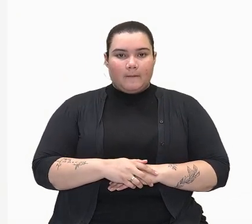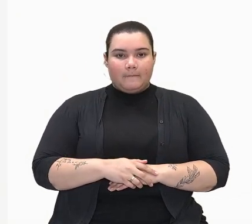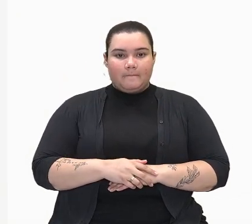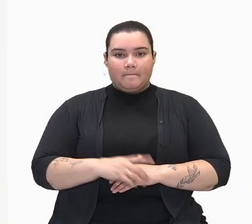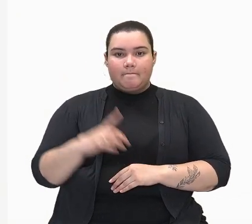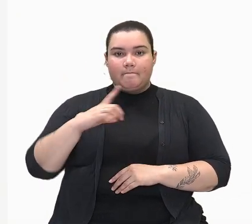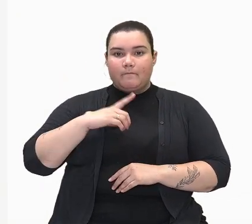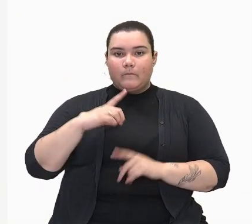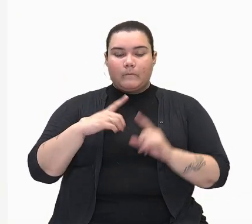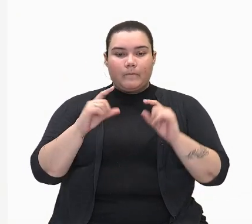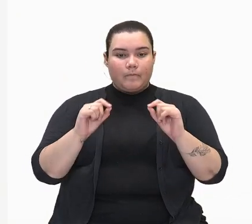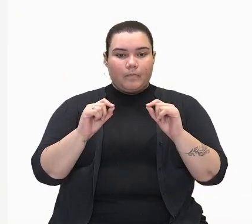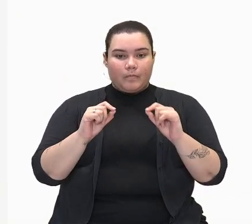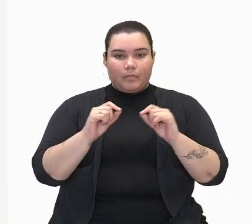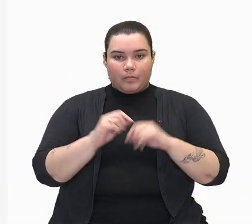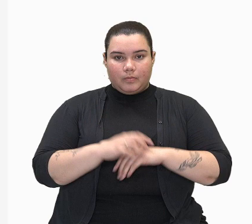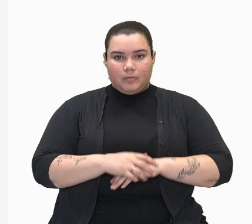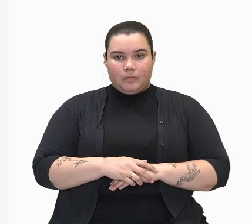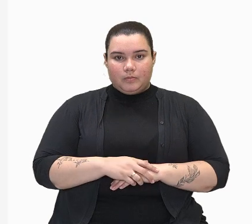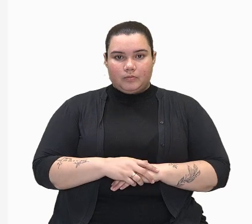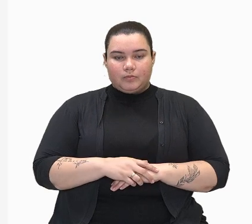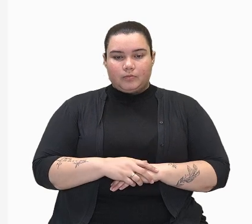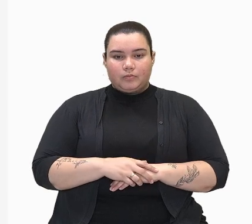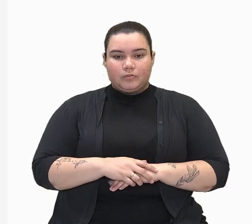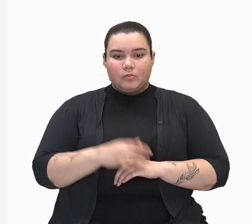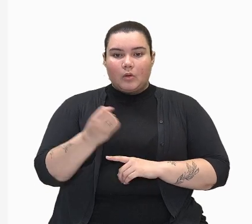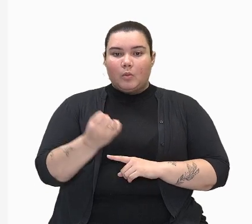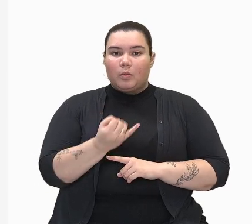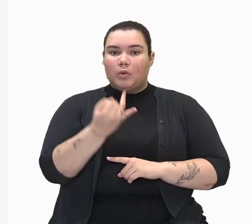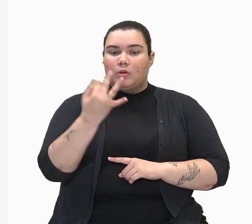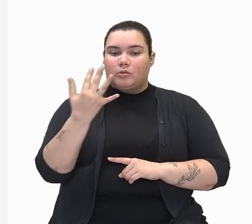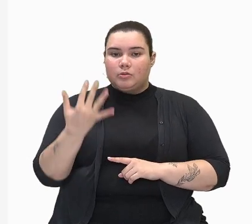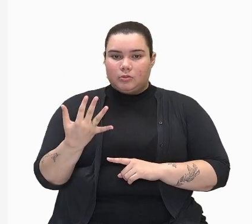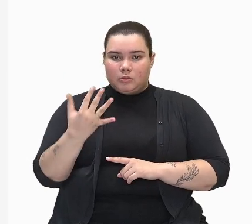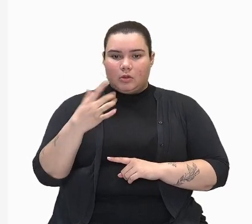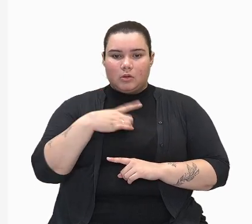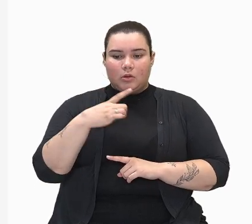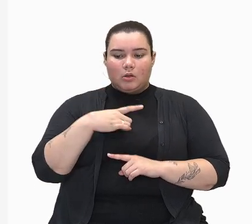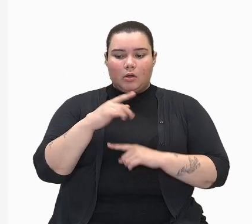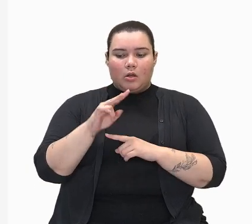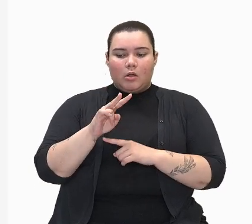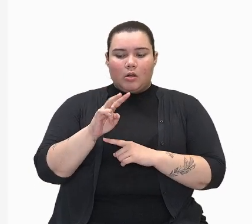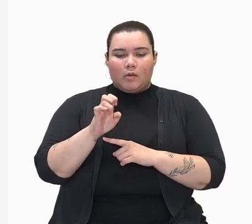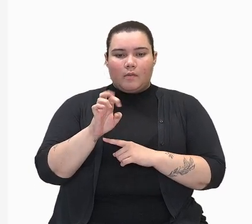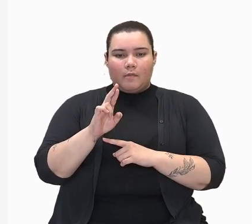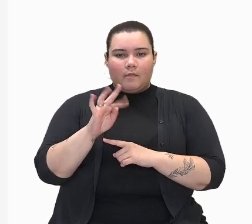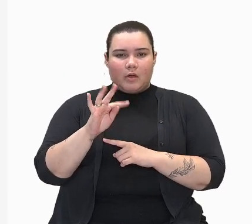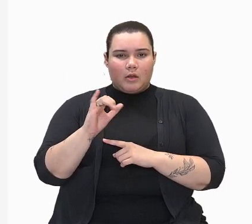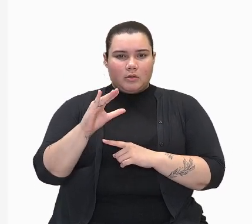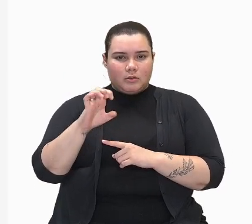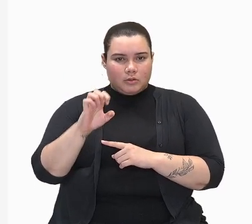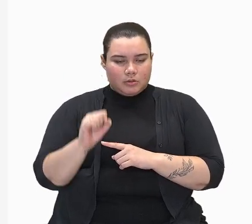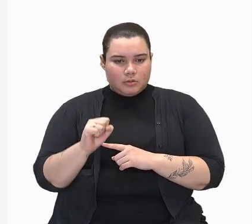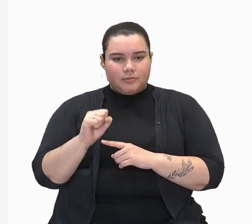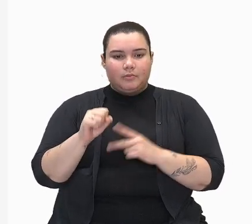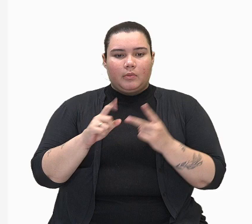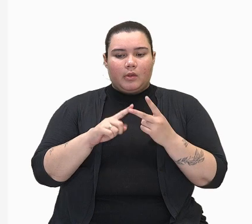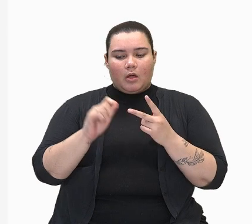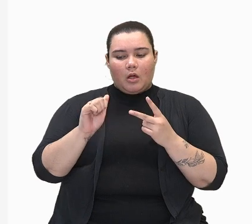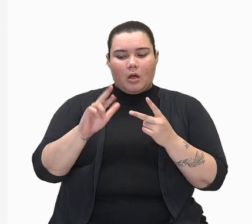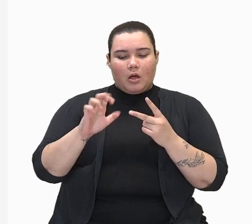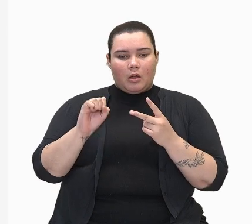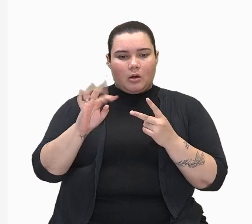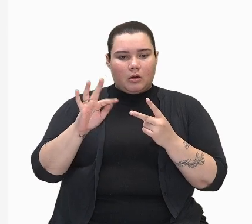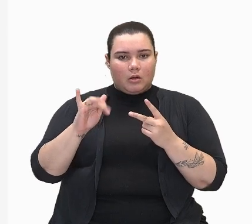Nós temos aí a quantidade aí de vértices, de arestas, de faces, né?